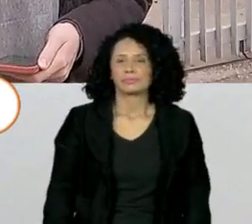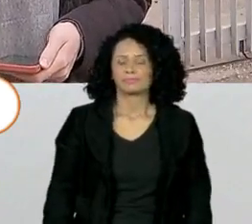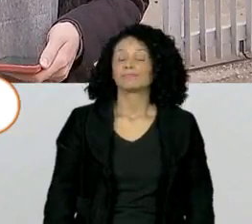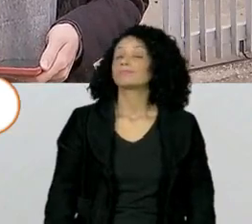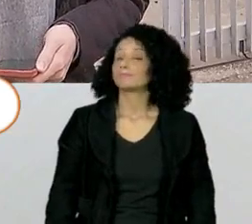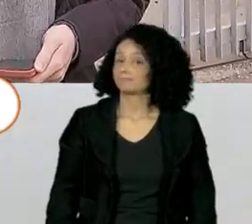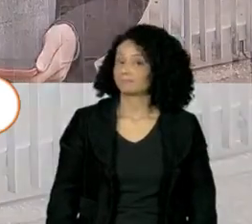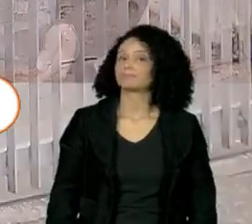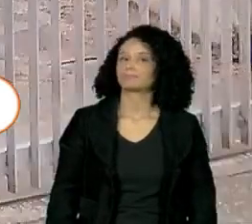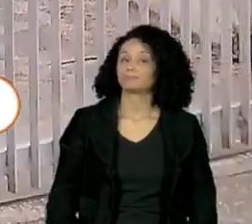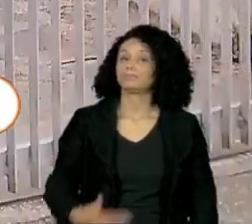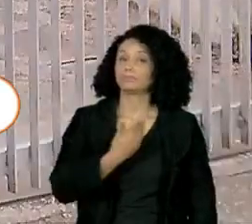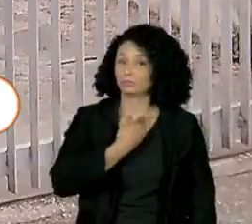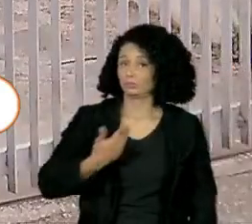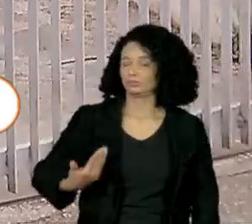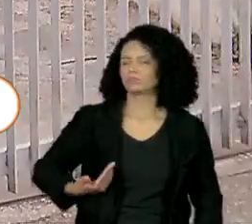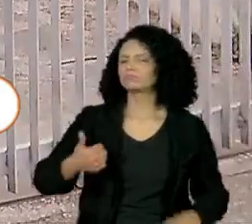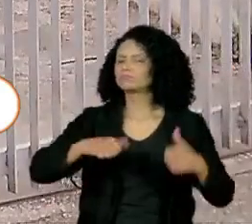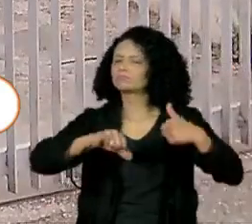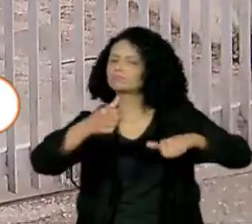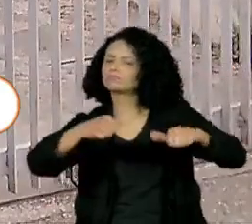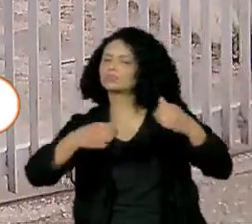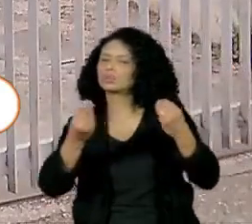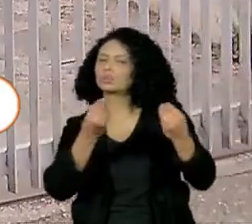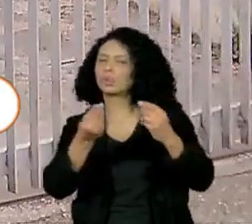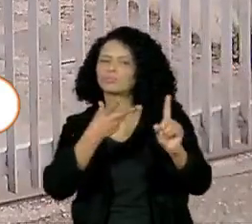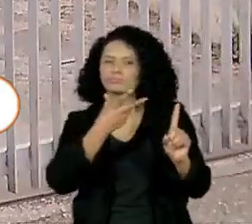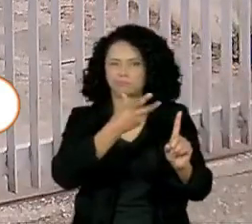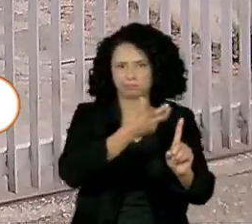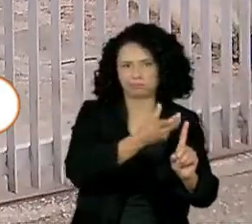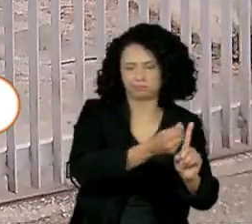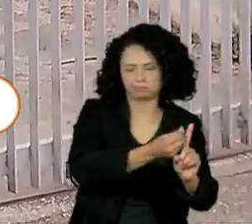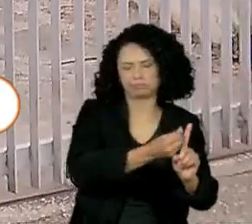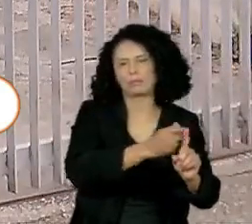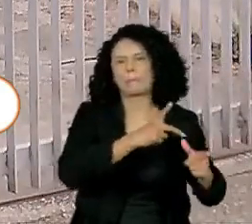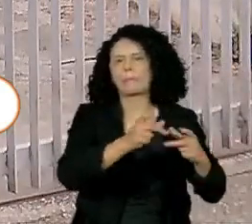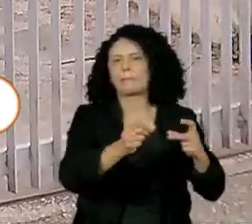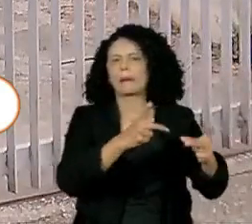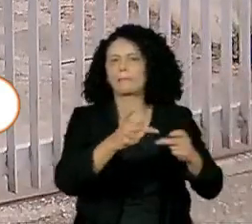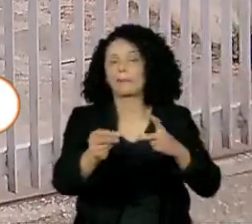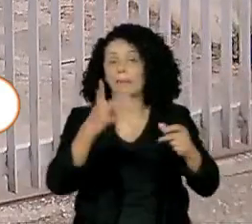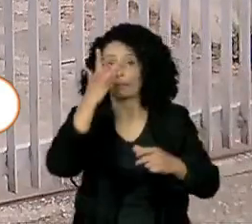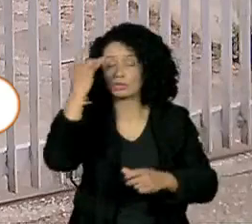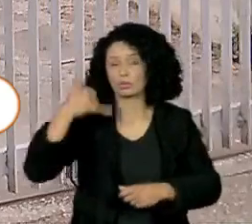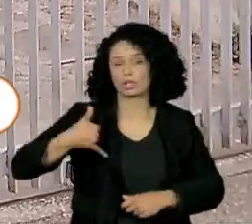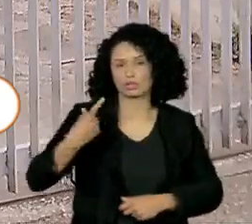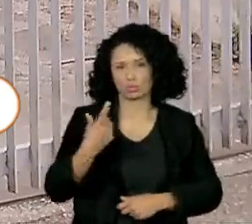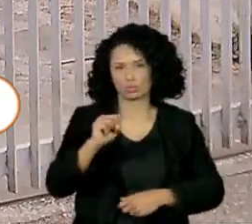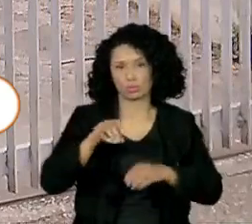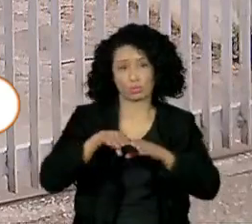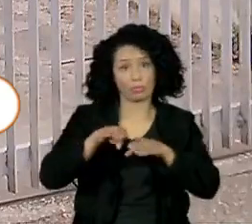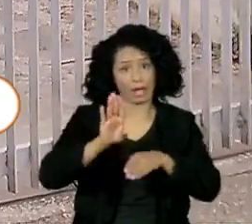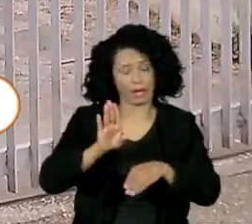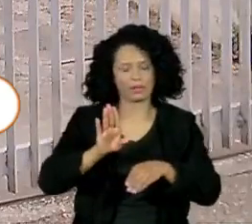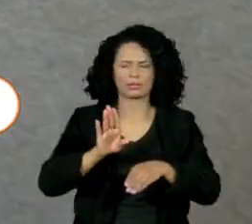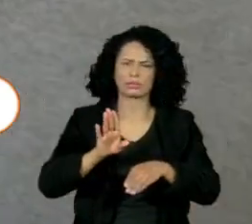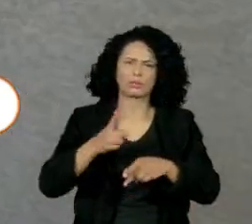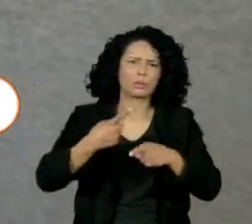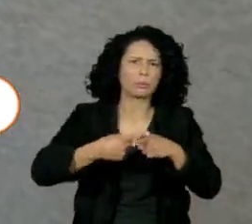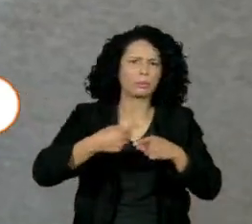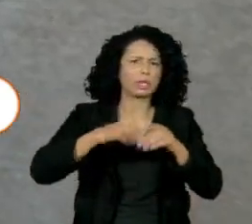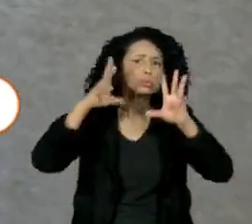Sim, o governo avalia estender essa vacinação para qualquer pessoa acima de 18 anos, até porque esse público adulto